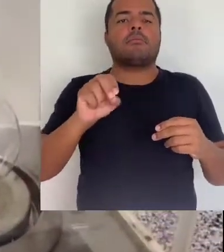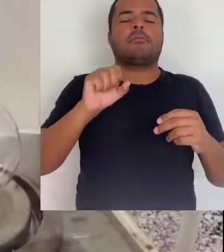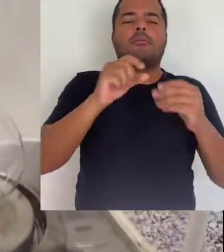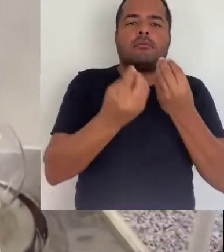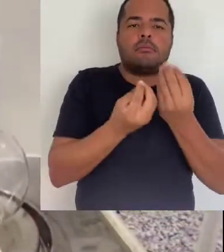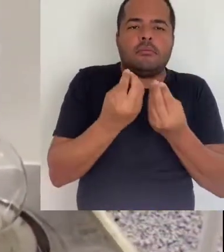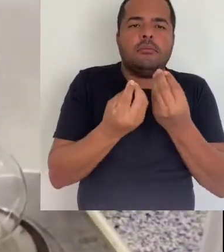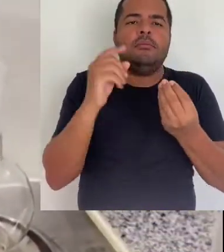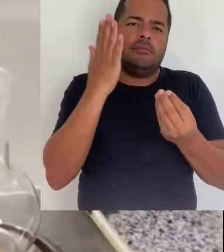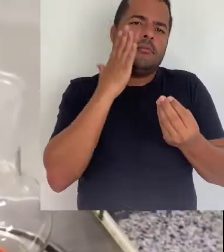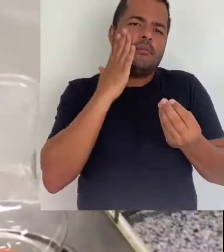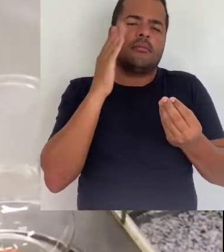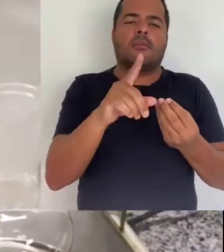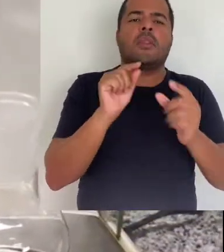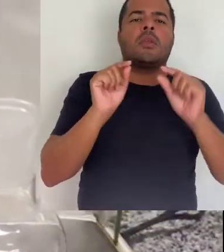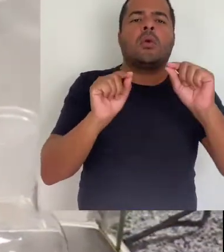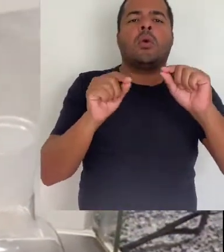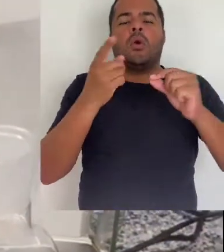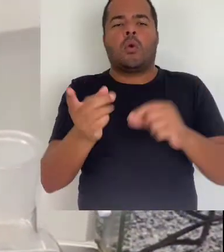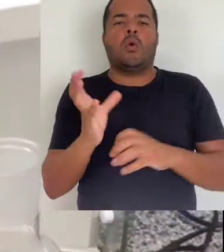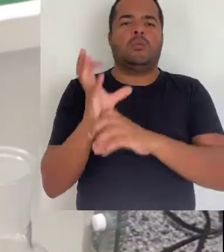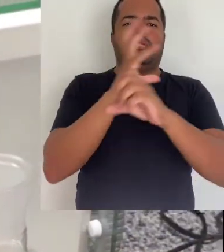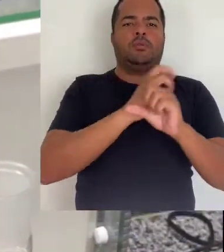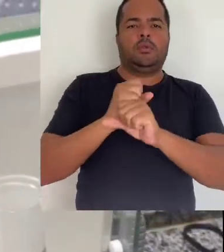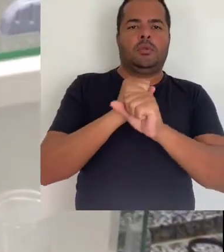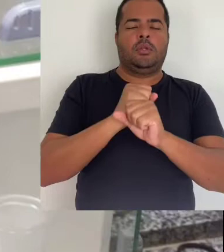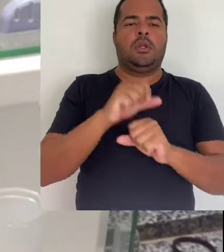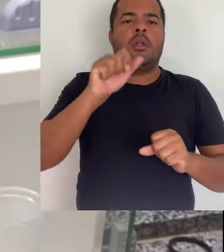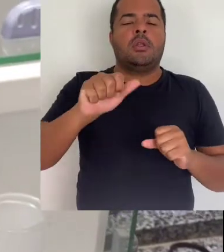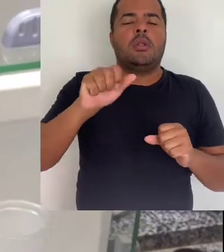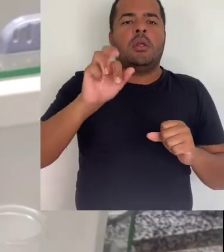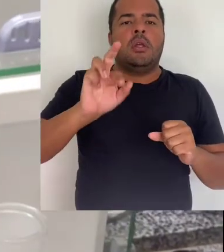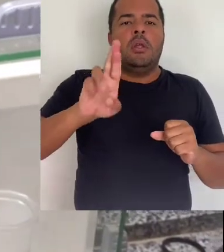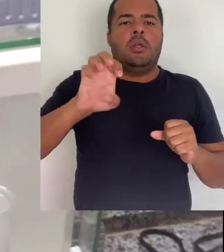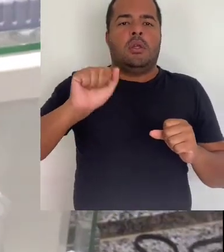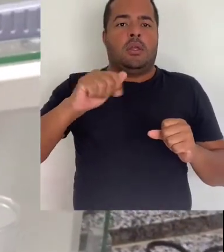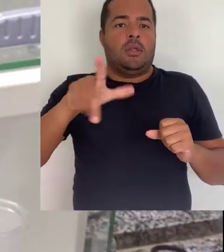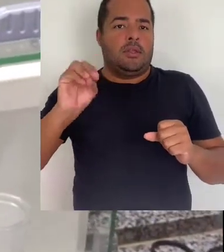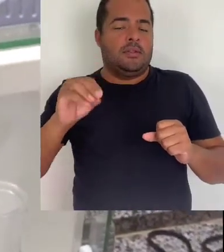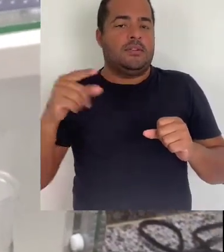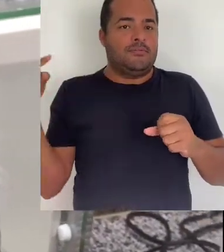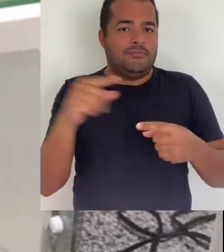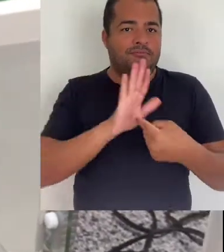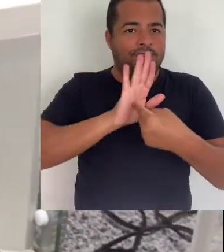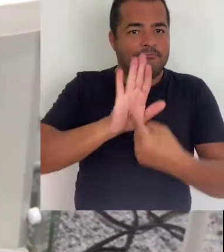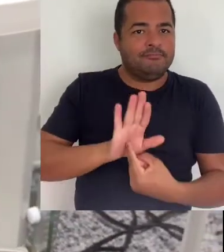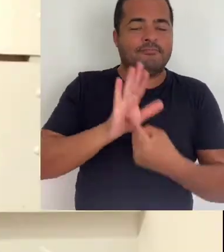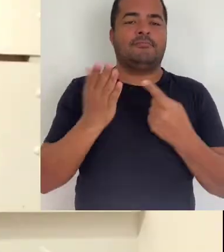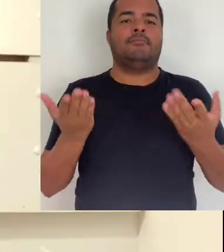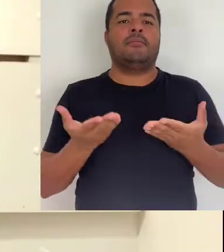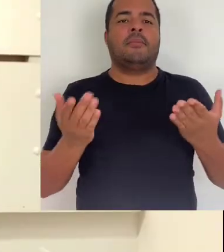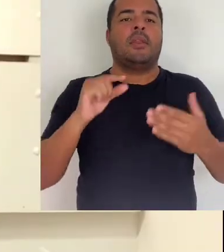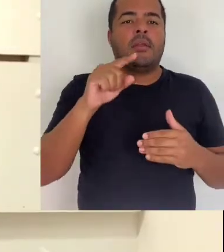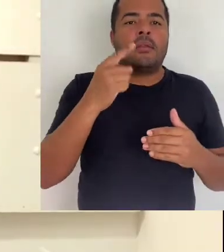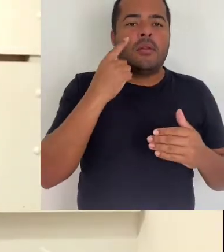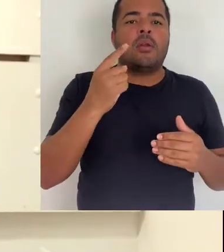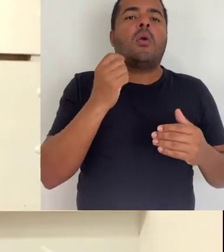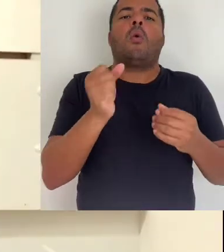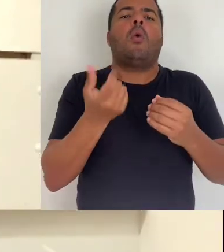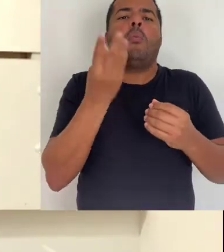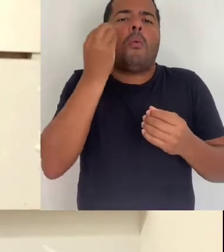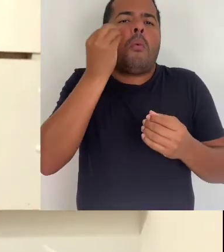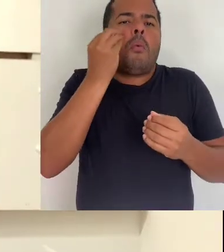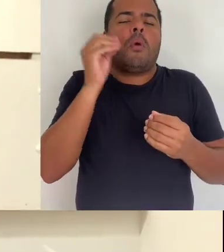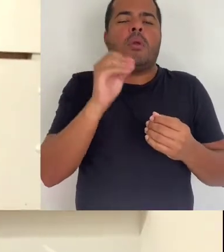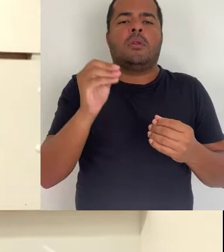de mols, né, que vocês obtiveram, justamente para que a gente possa saber o rendimento dessa reação, certo? Eu agora vou